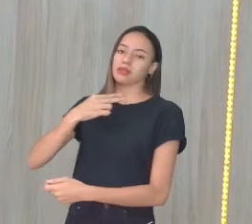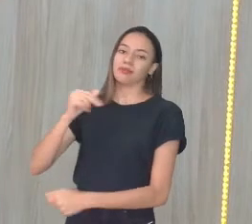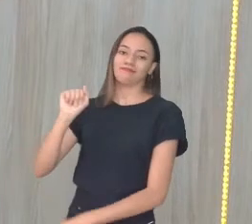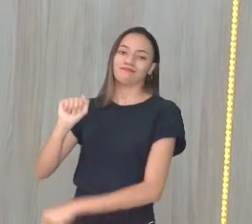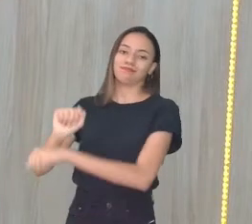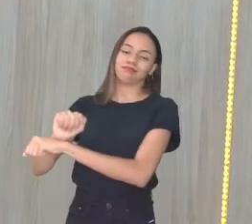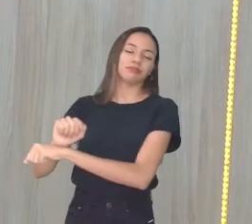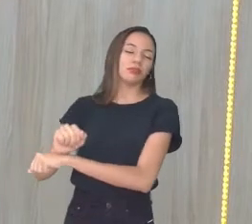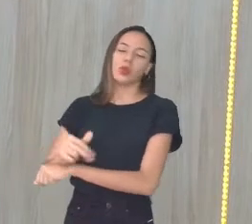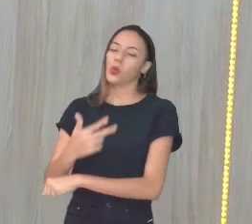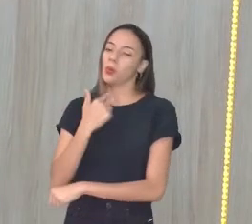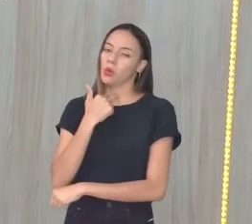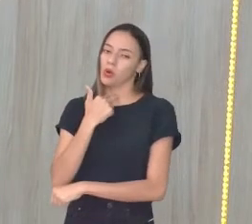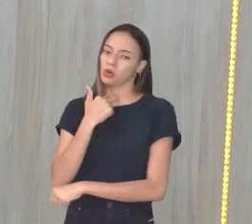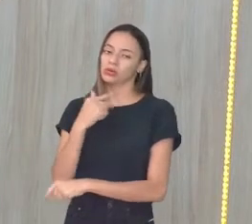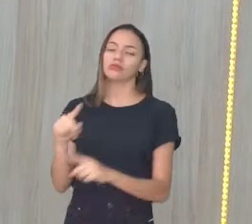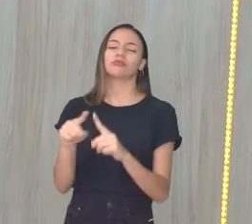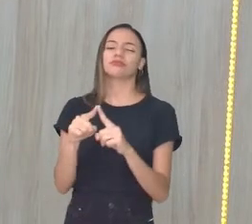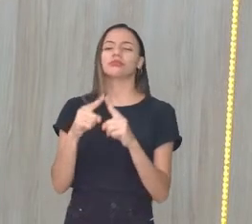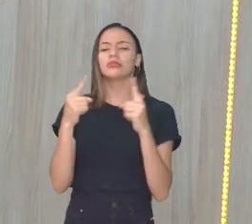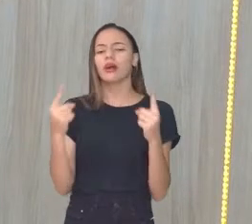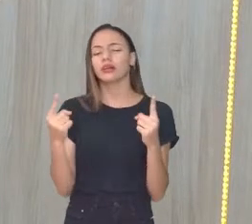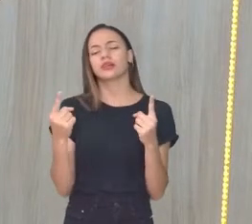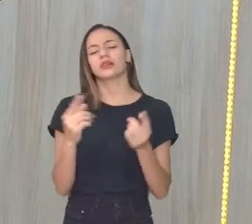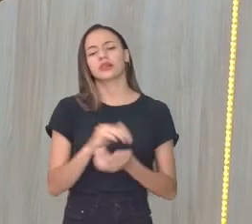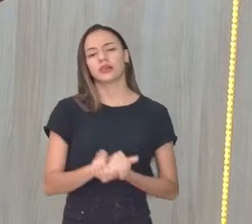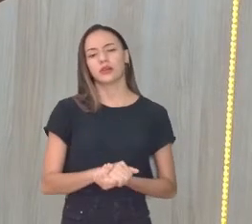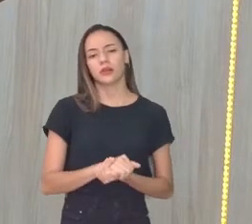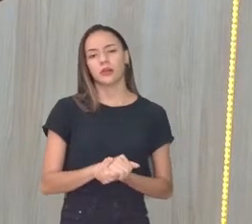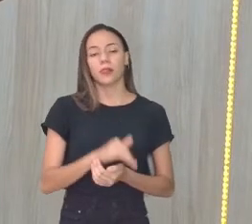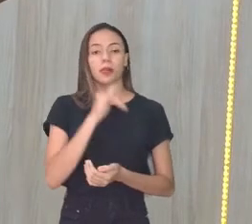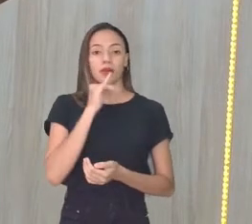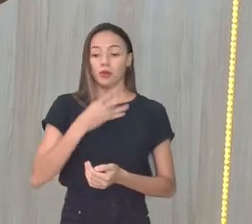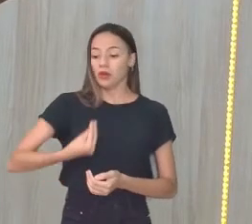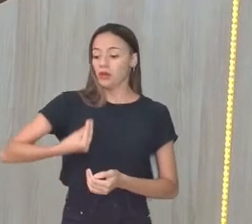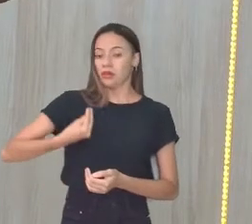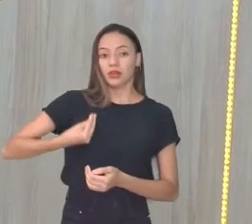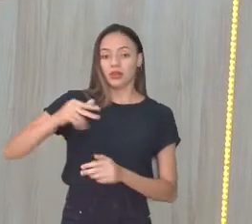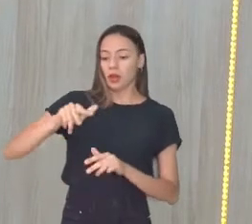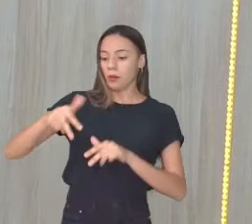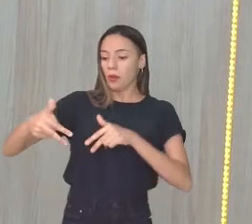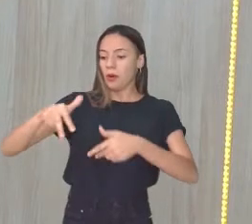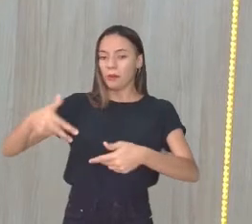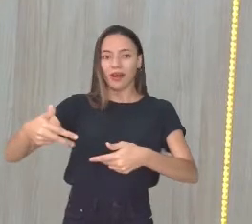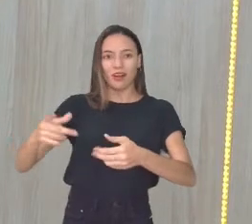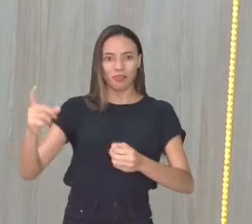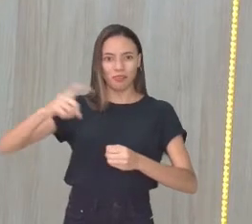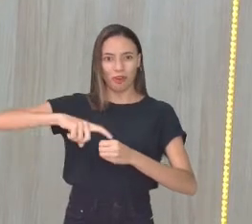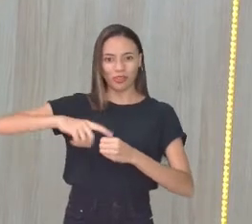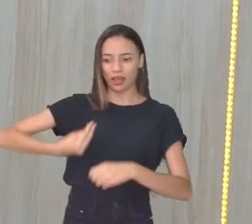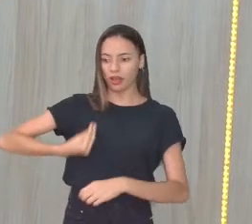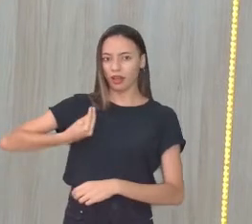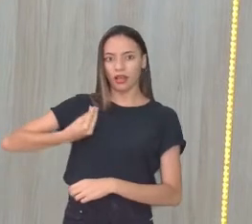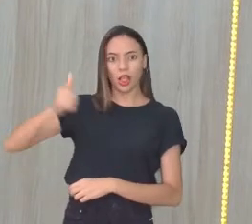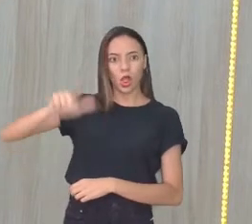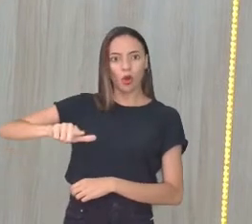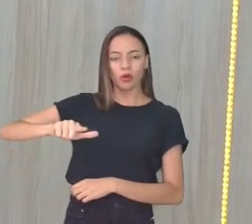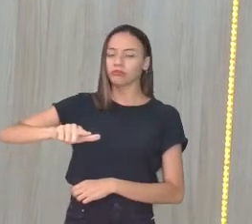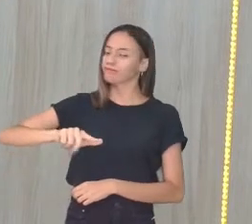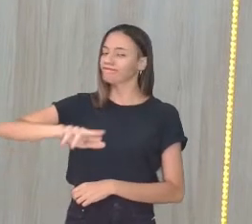que, por mais que se diga, né, vidas perdidas não se voltam, né? E